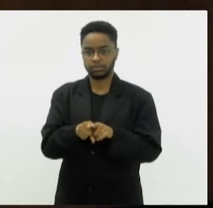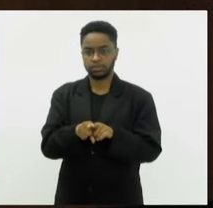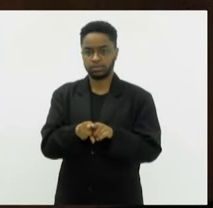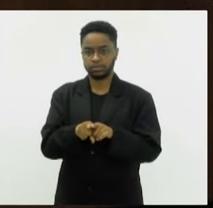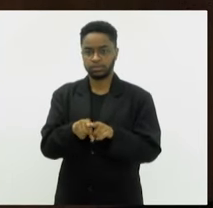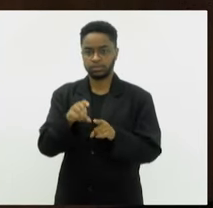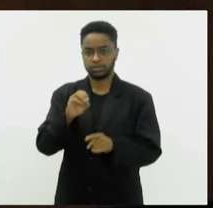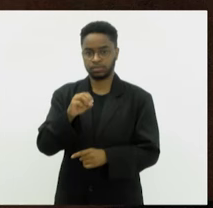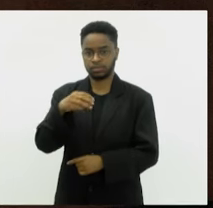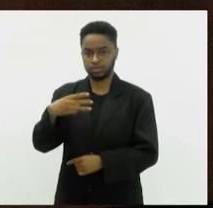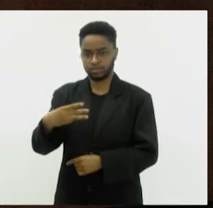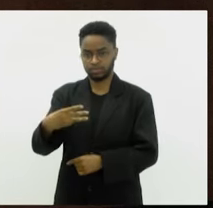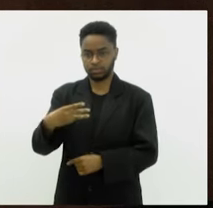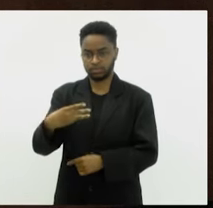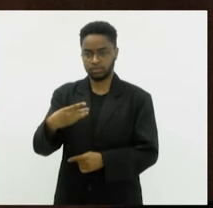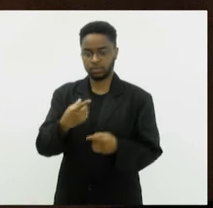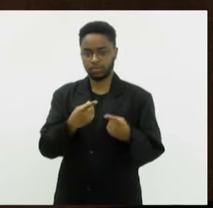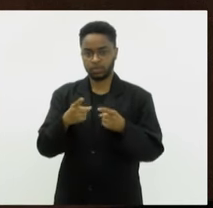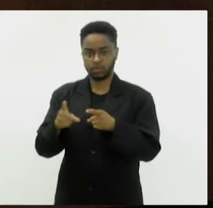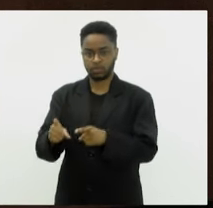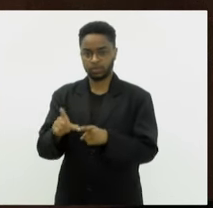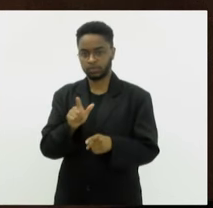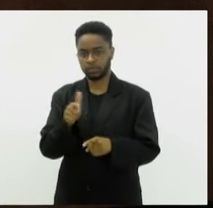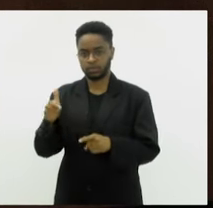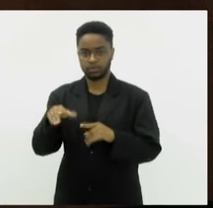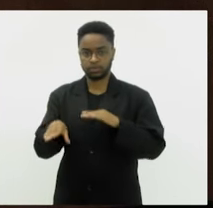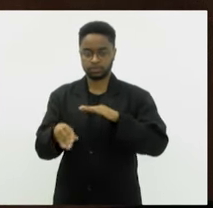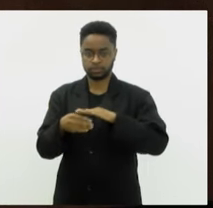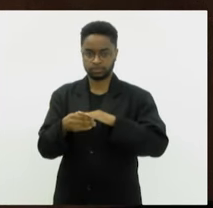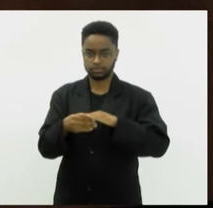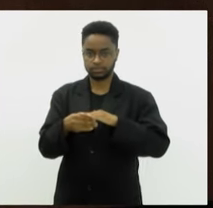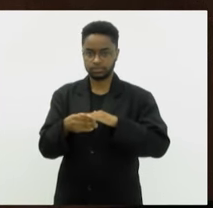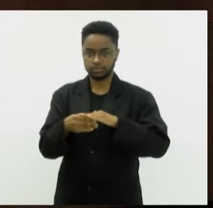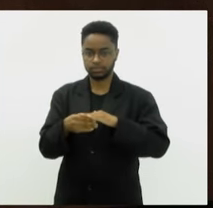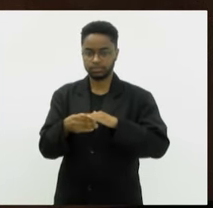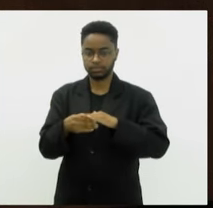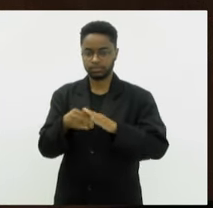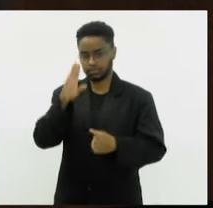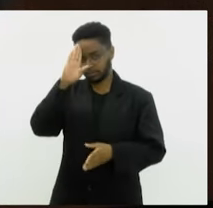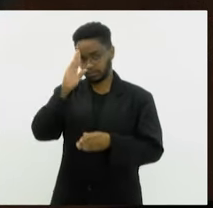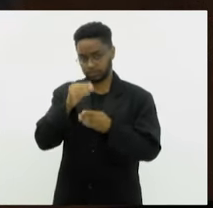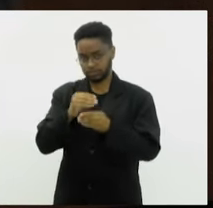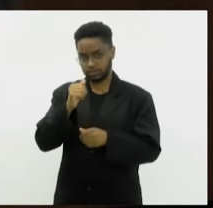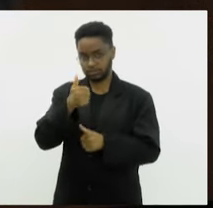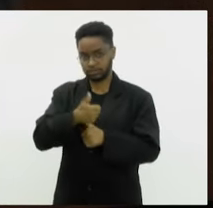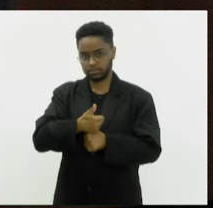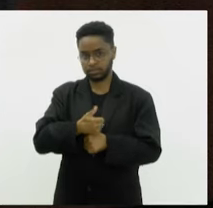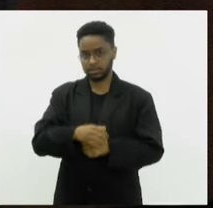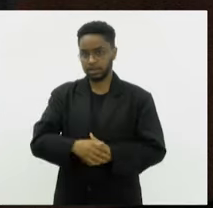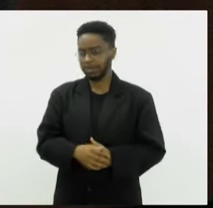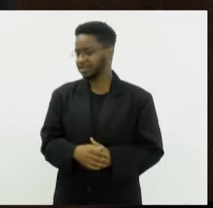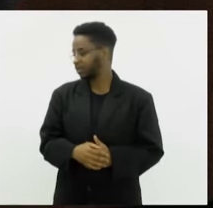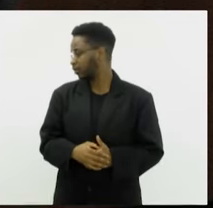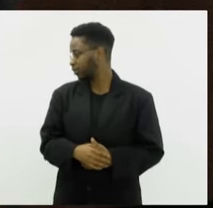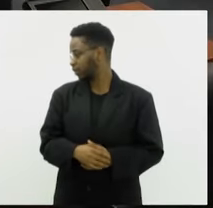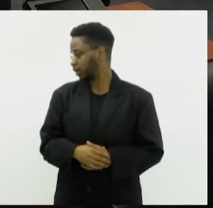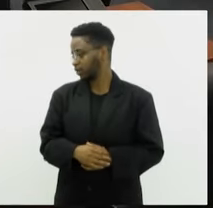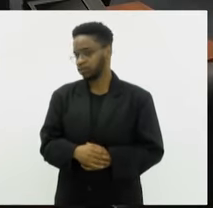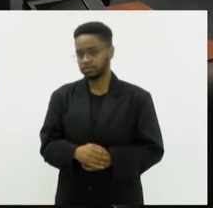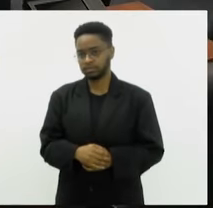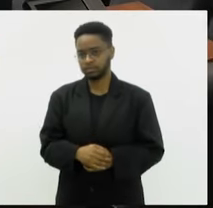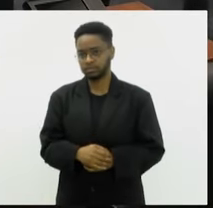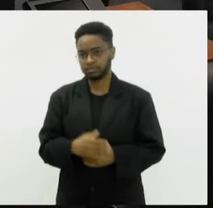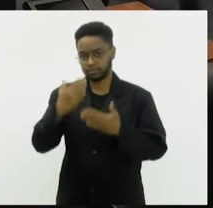e 03, contrário às demais emendas, concluído por substitutivo. Obrigado,